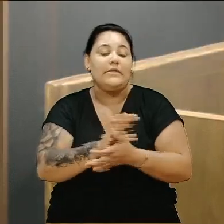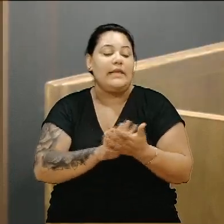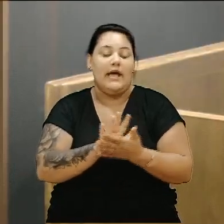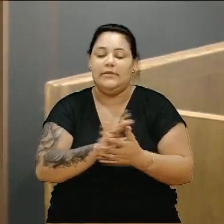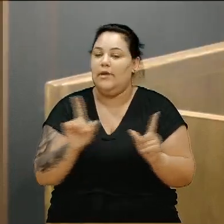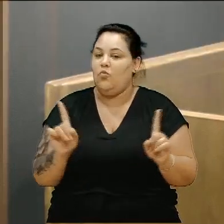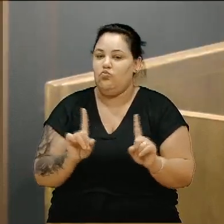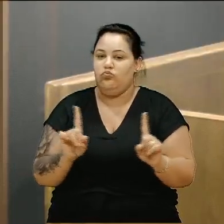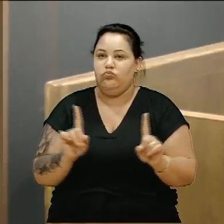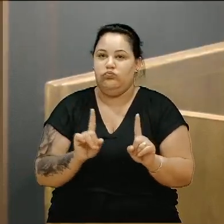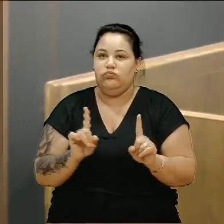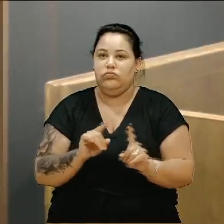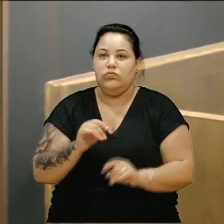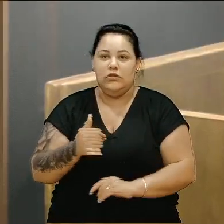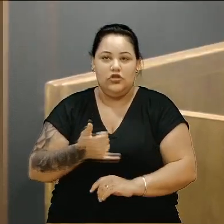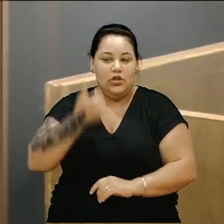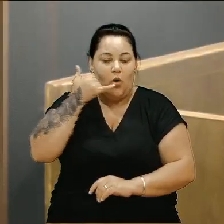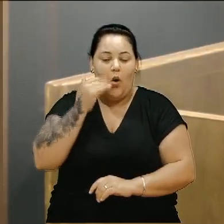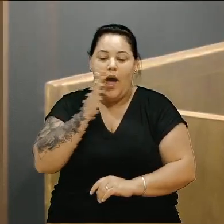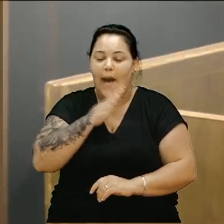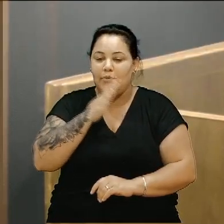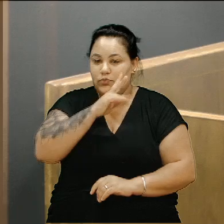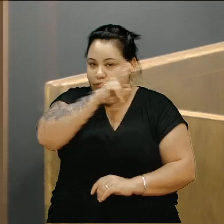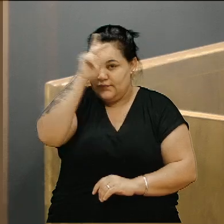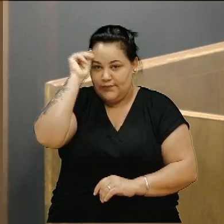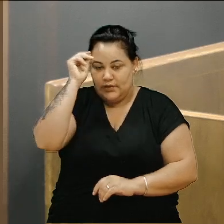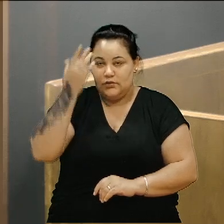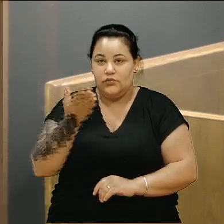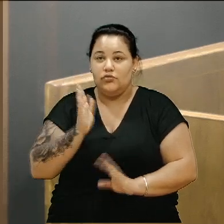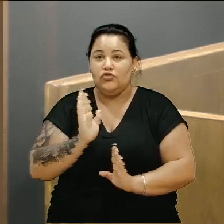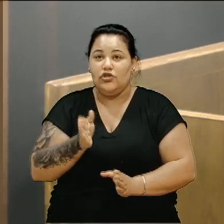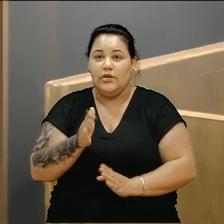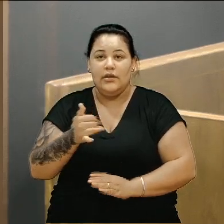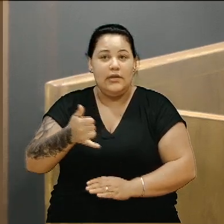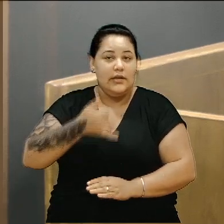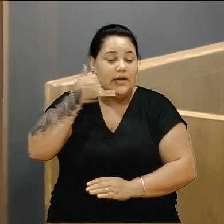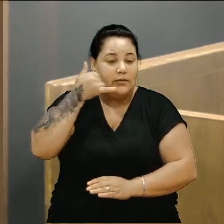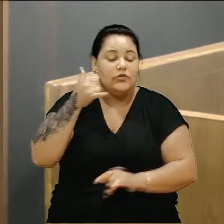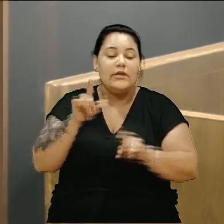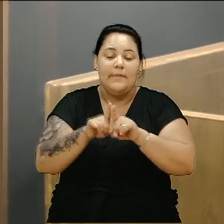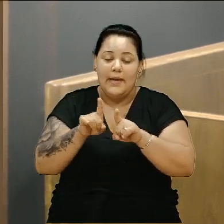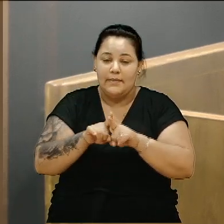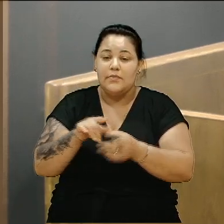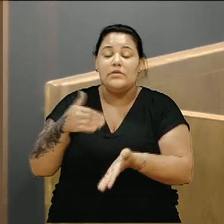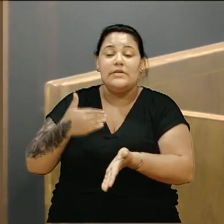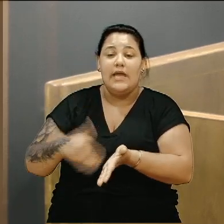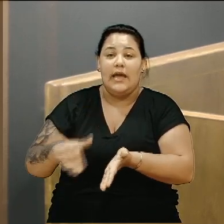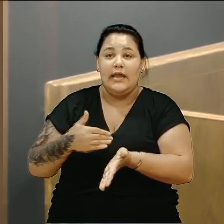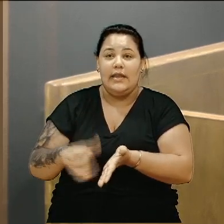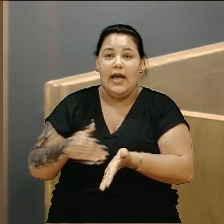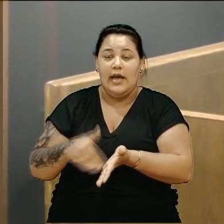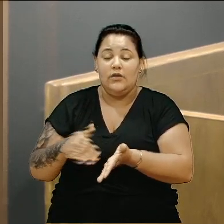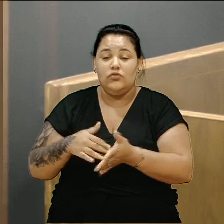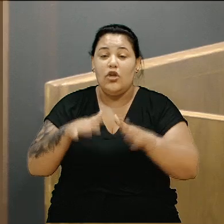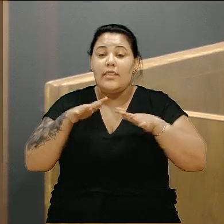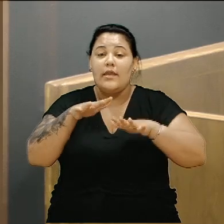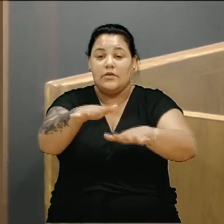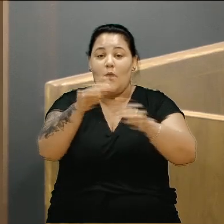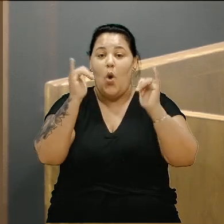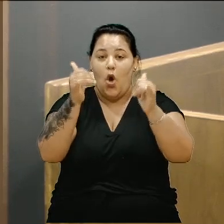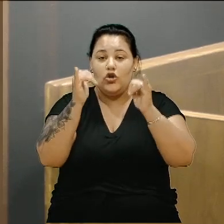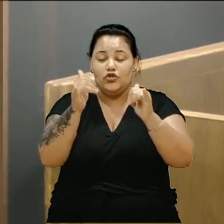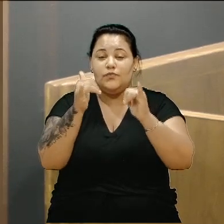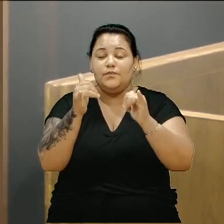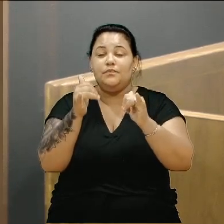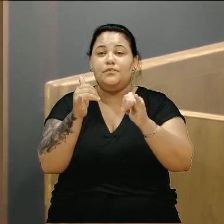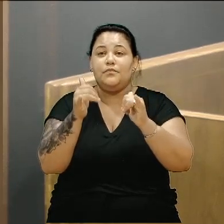A gente ligou de imediato para o prefeito, ligamos de imediato para o secretário de Transportes, de Trânsito e Transportes,